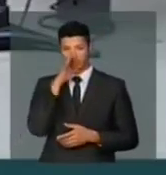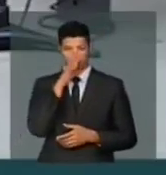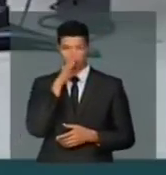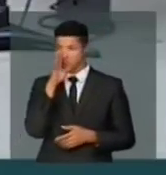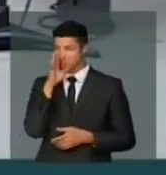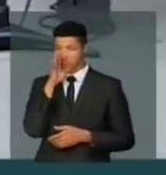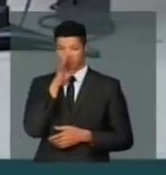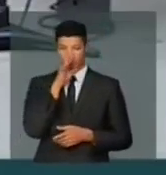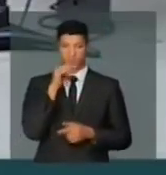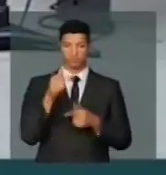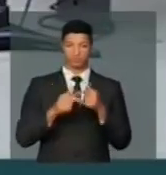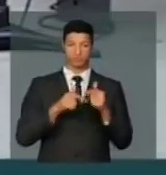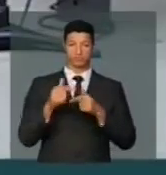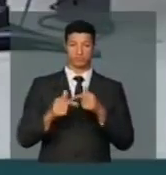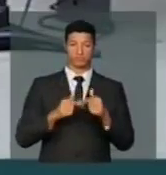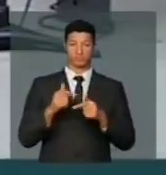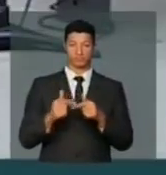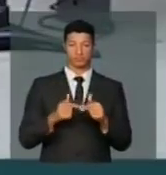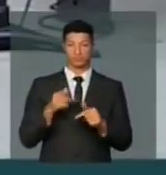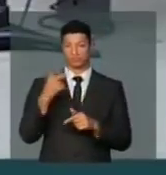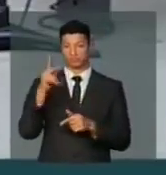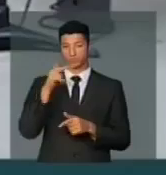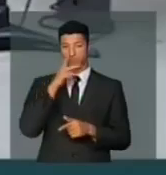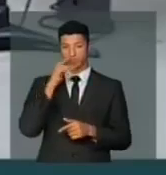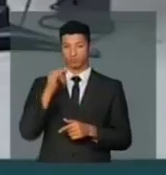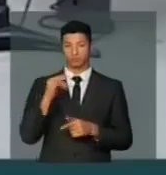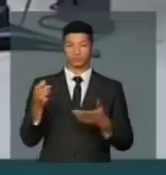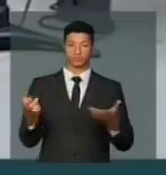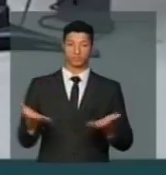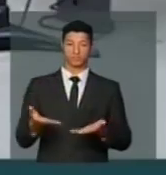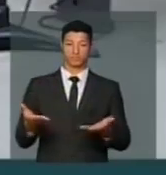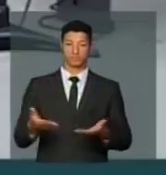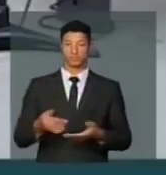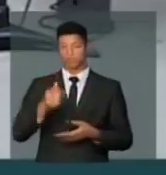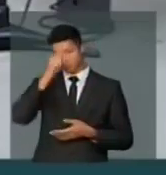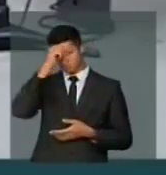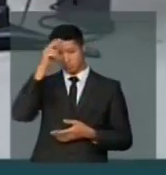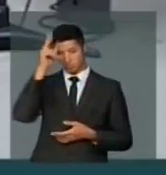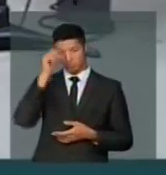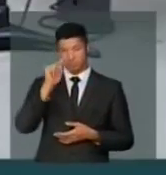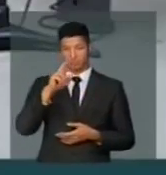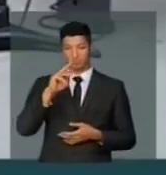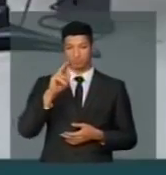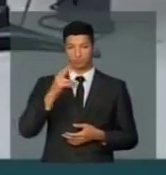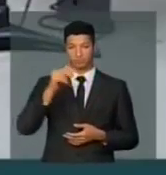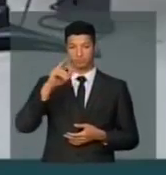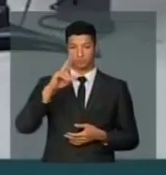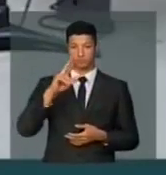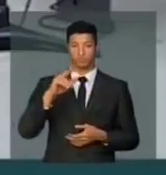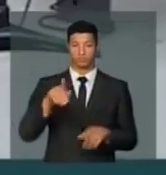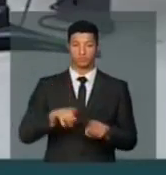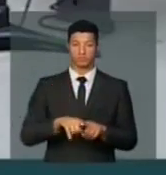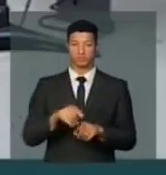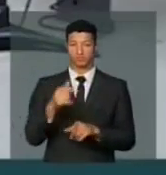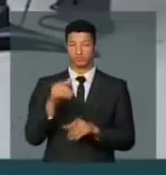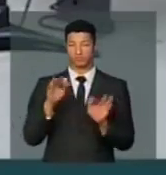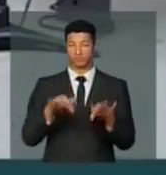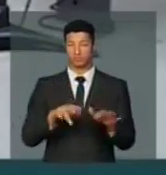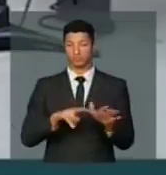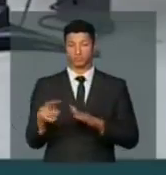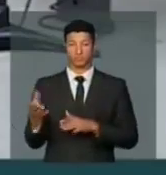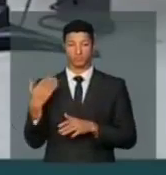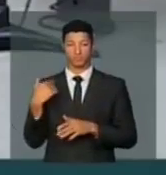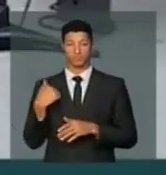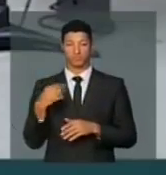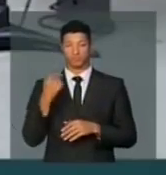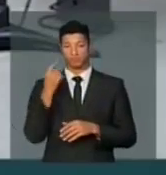observadora do trabalho do seu pai, hoje prefeito Arthur Vigílio. E esse fim de semana